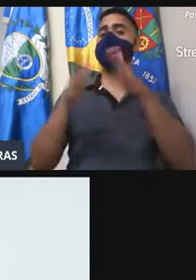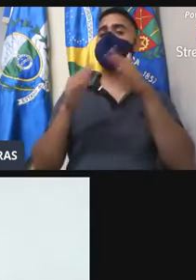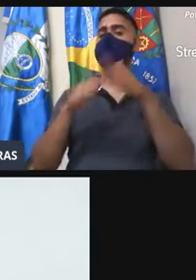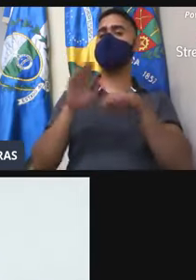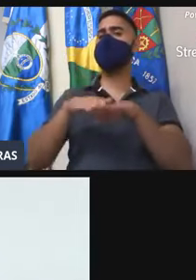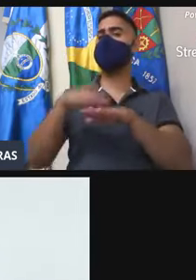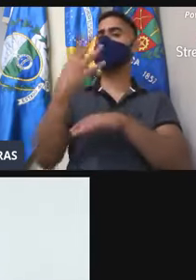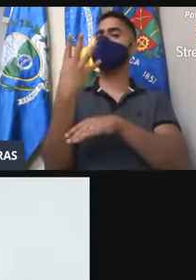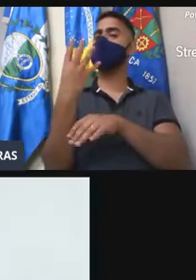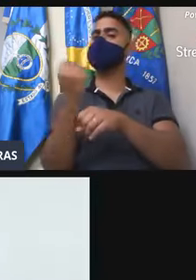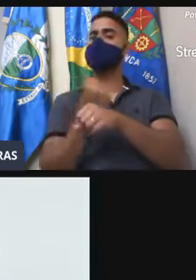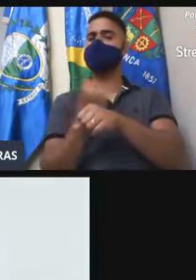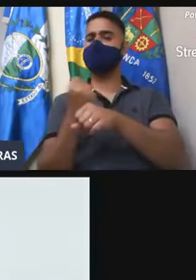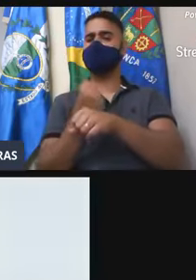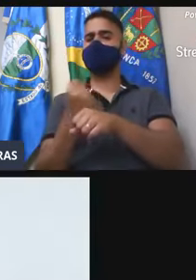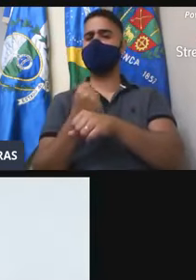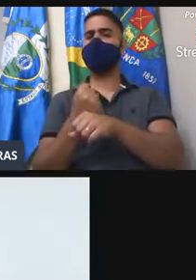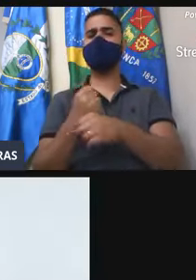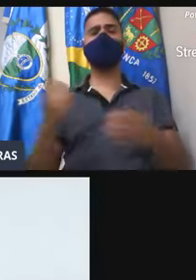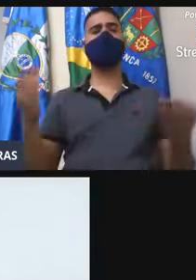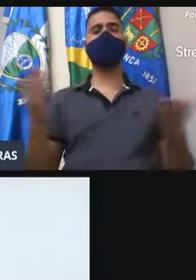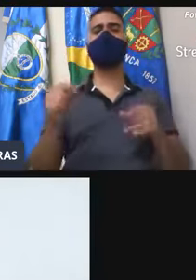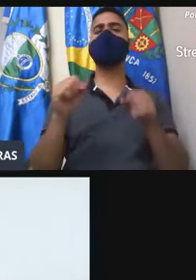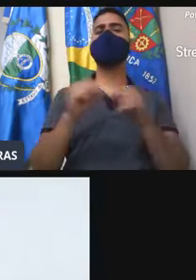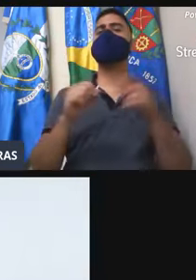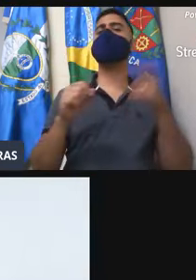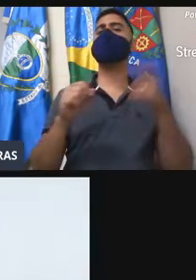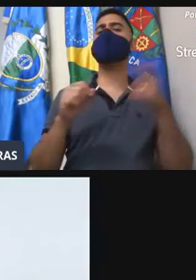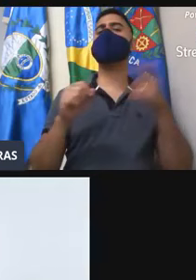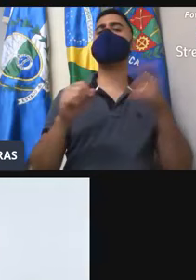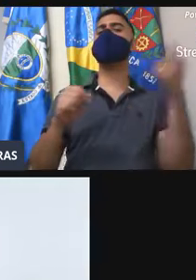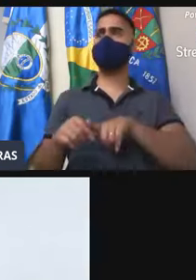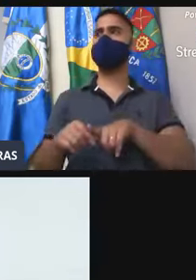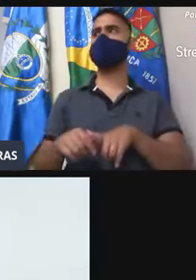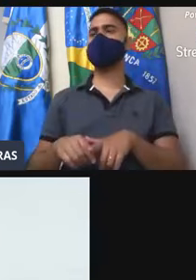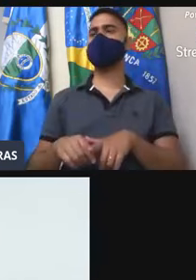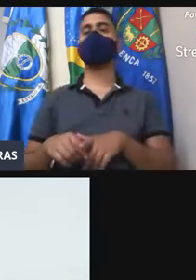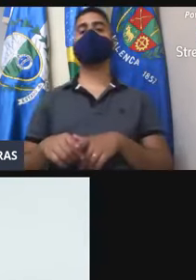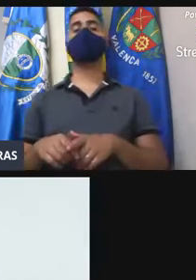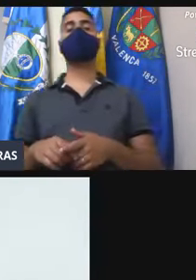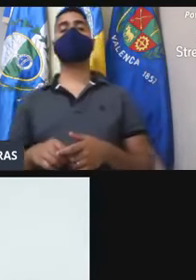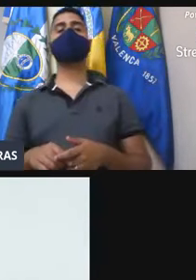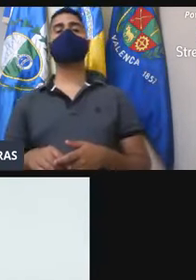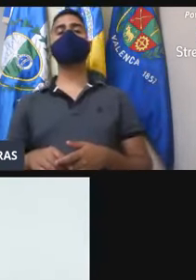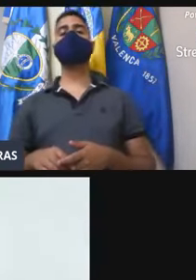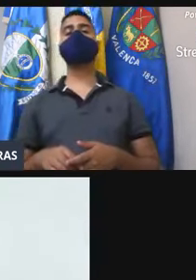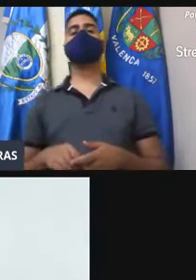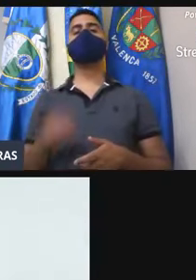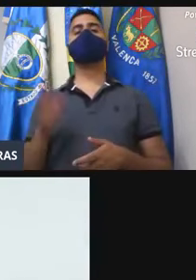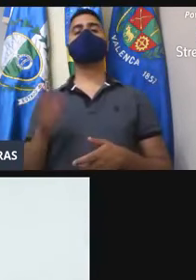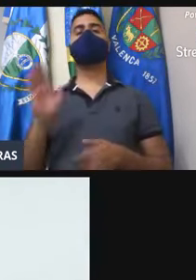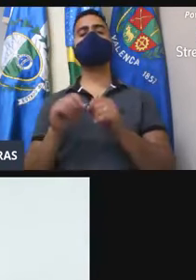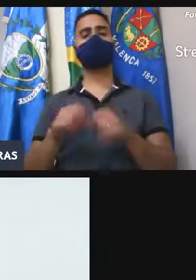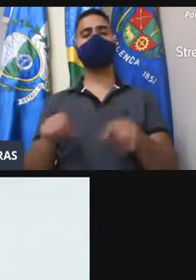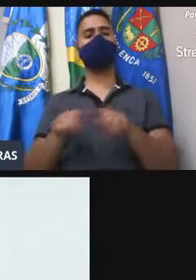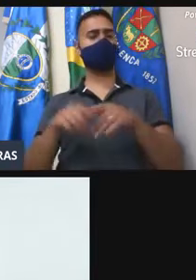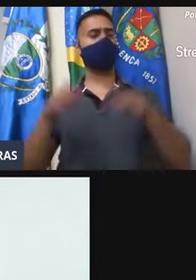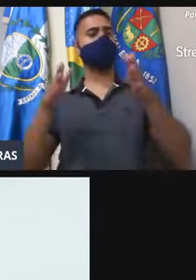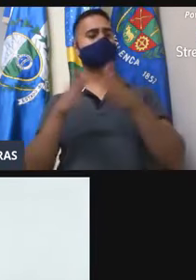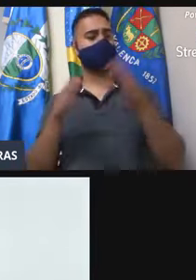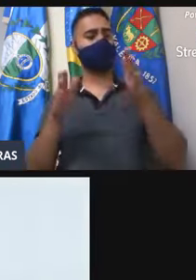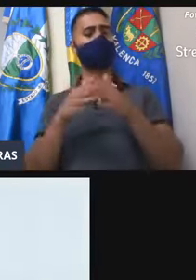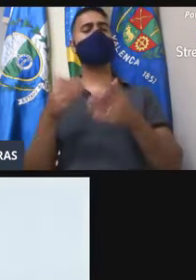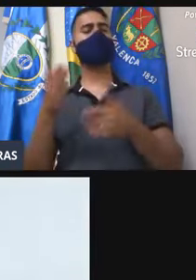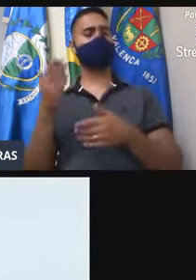tem um requerimento há mais de 4 anos, e agora fizeram novamente, através de processo, já